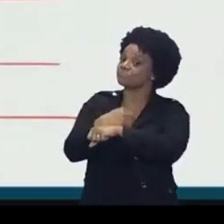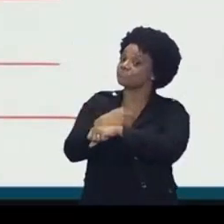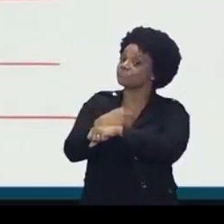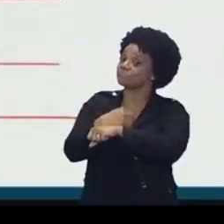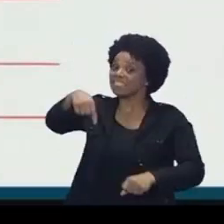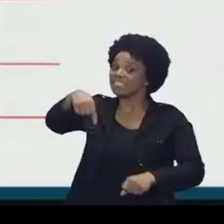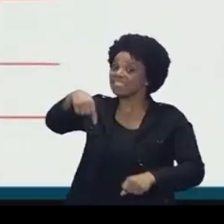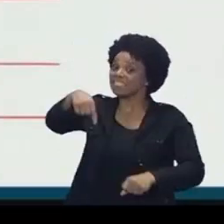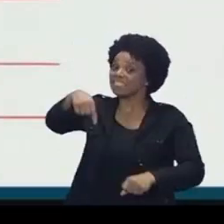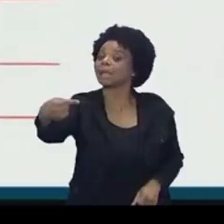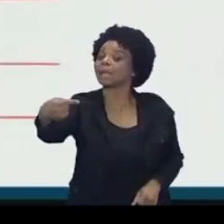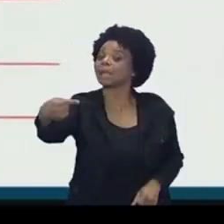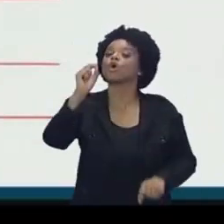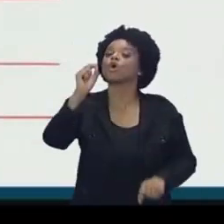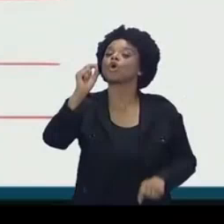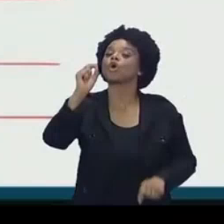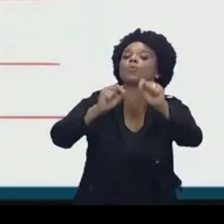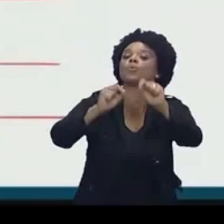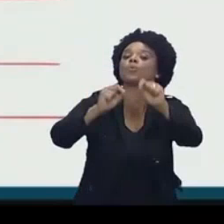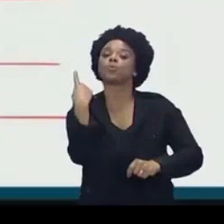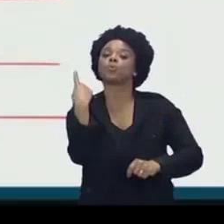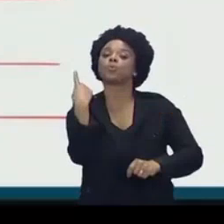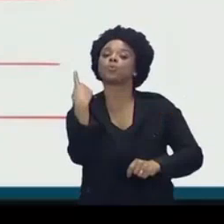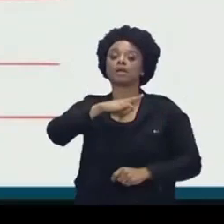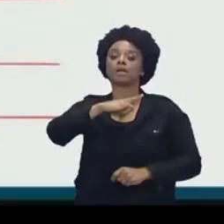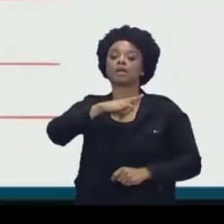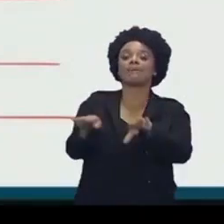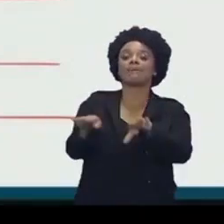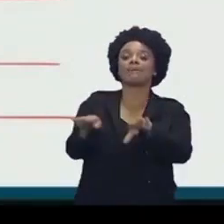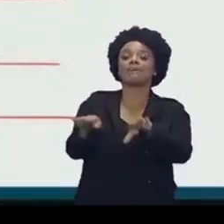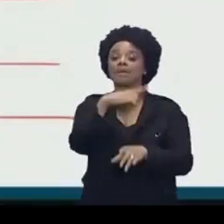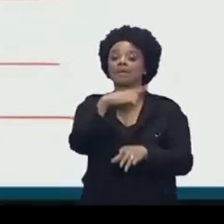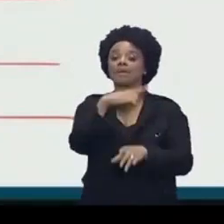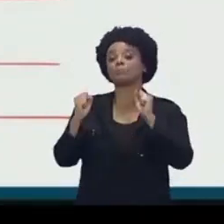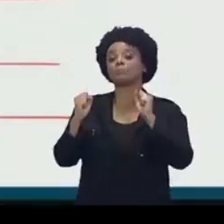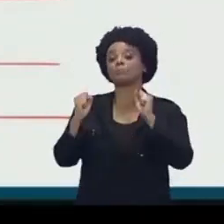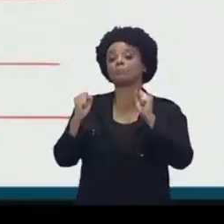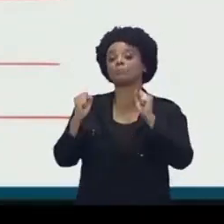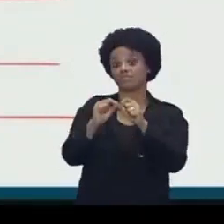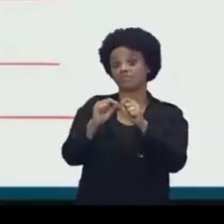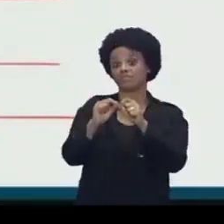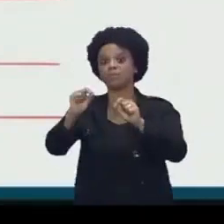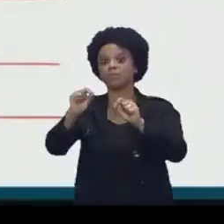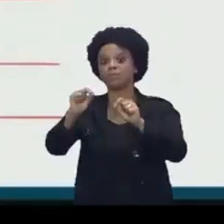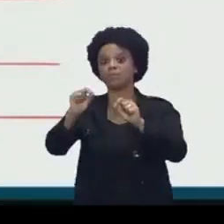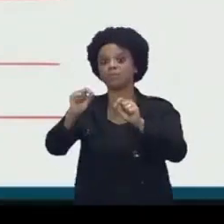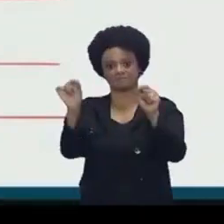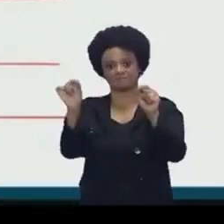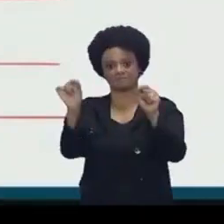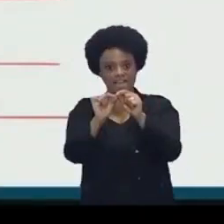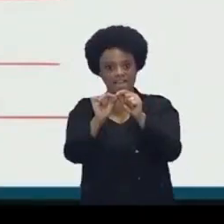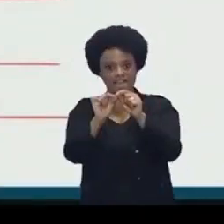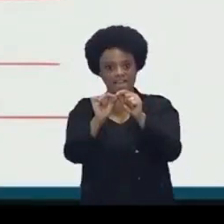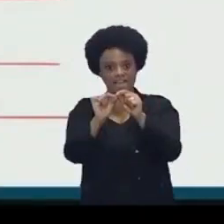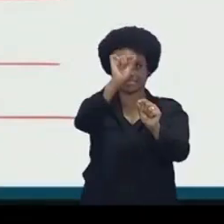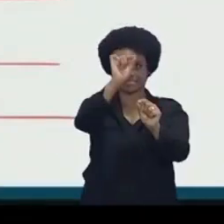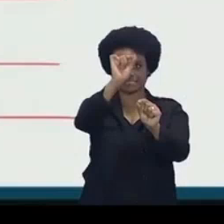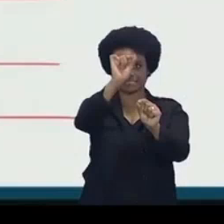Depois, o que nós vamos ter também para fazer? Nós vamos poder fazer um gráfico da